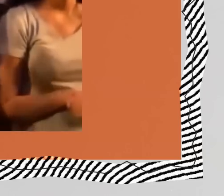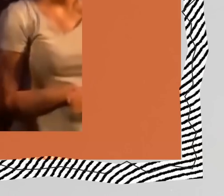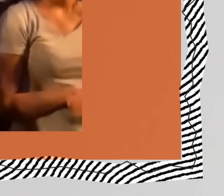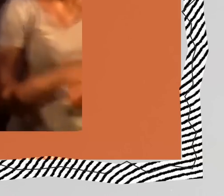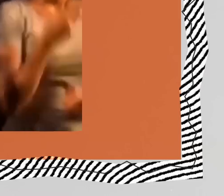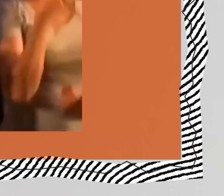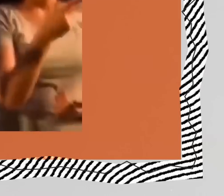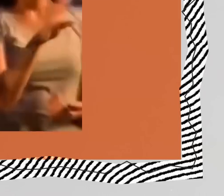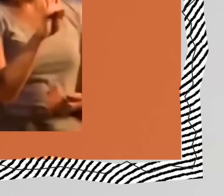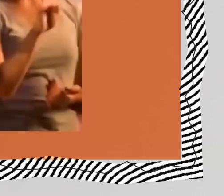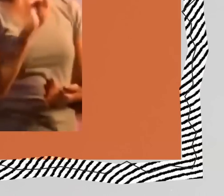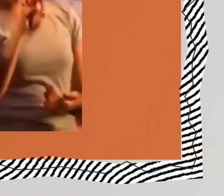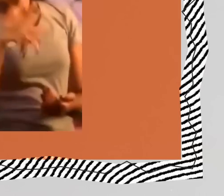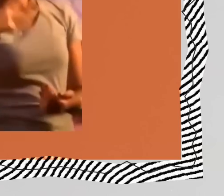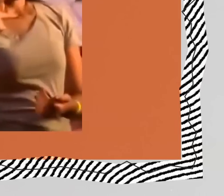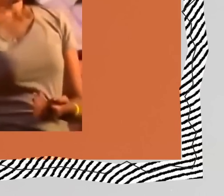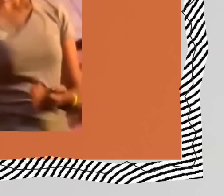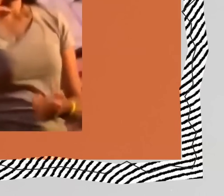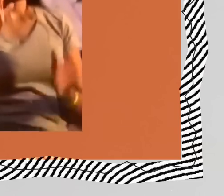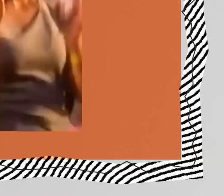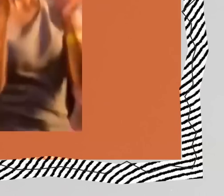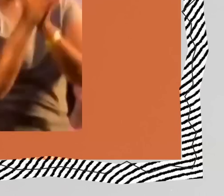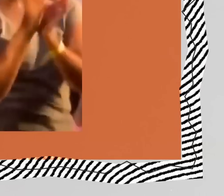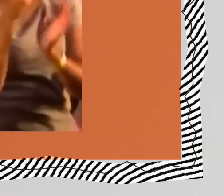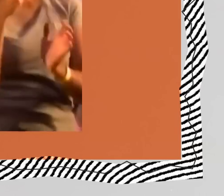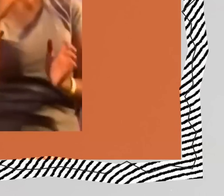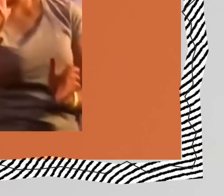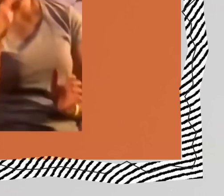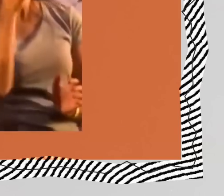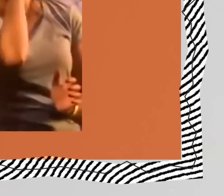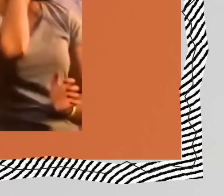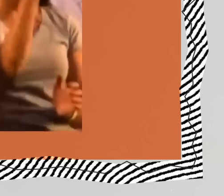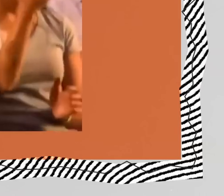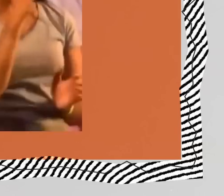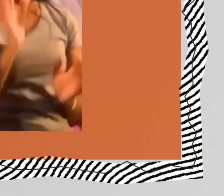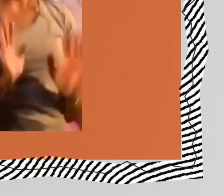Falar bem do PT, pra torcida do PT é fácil.